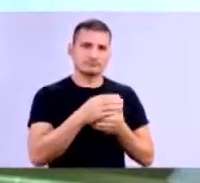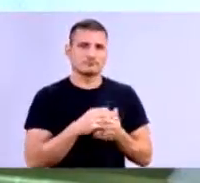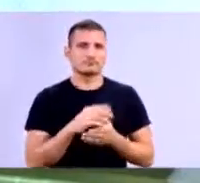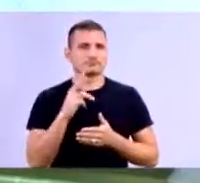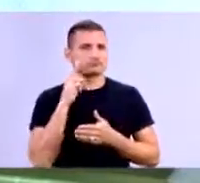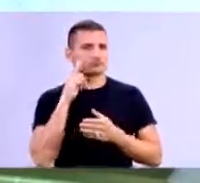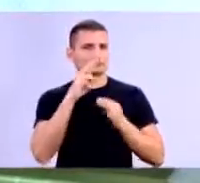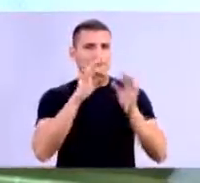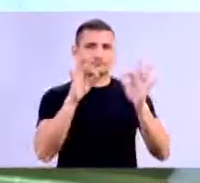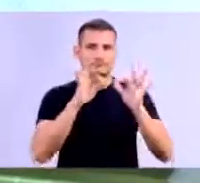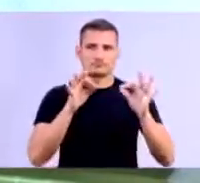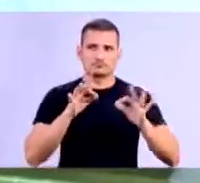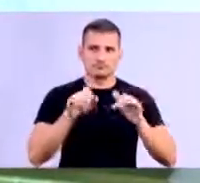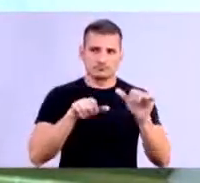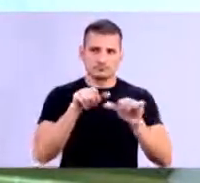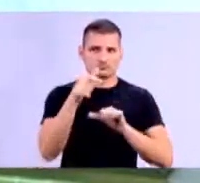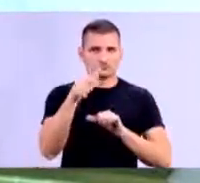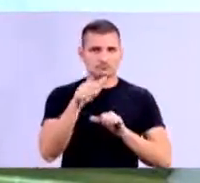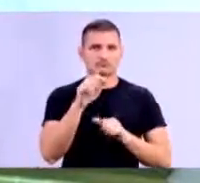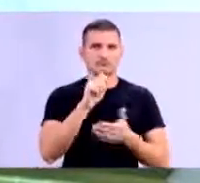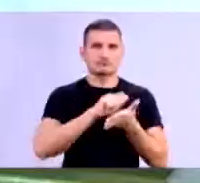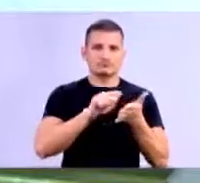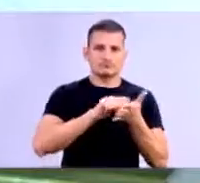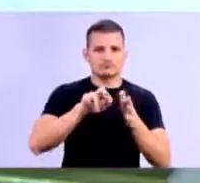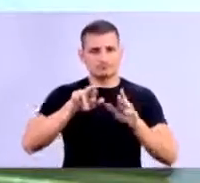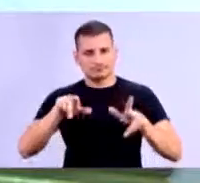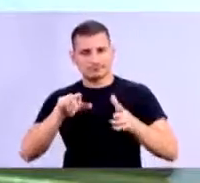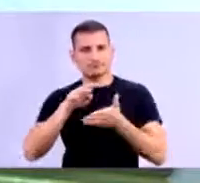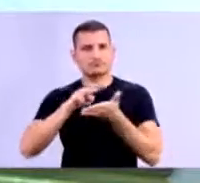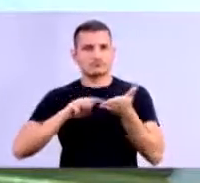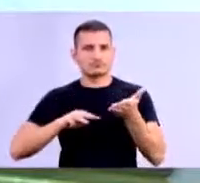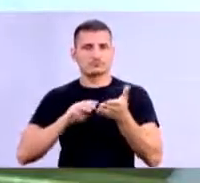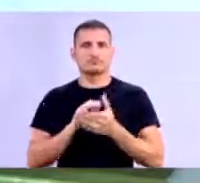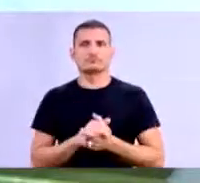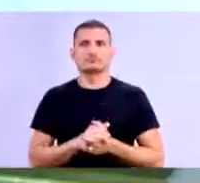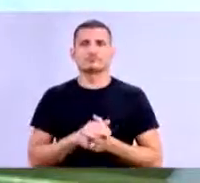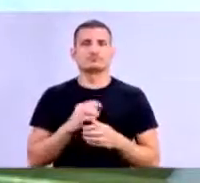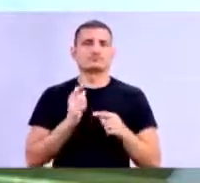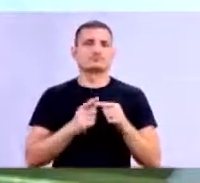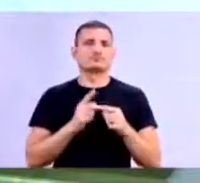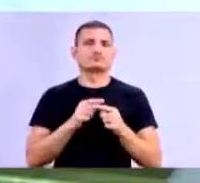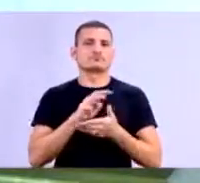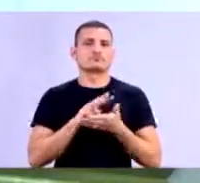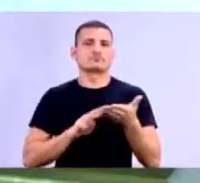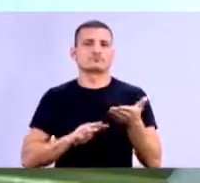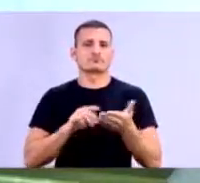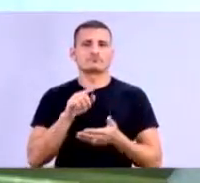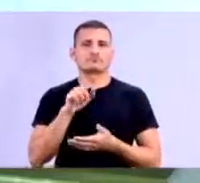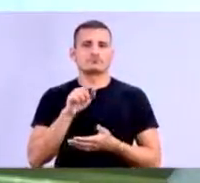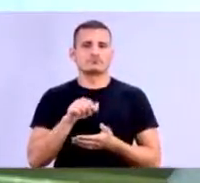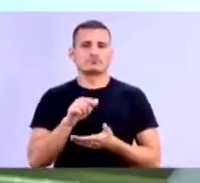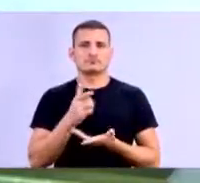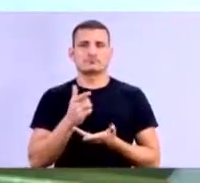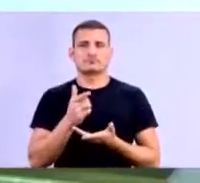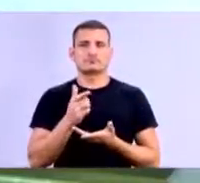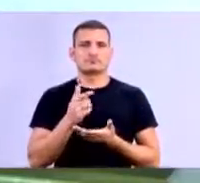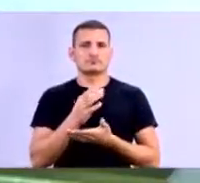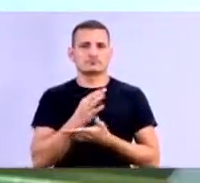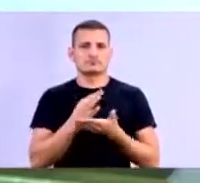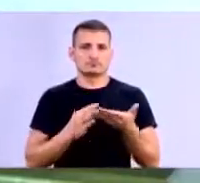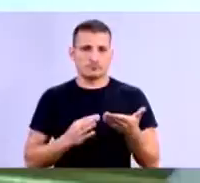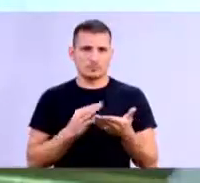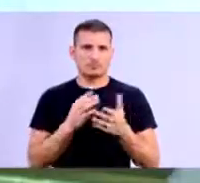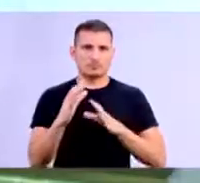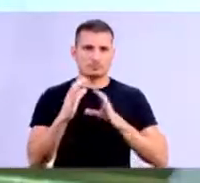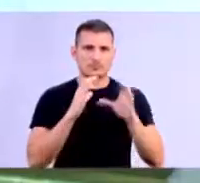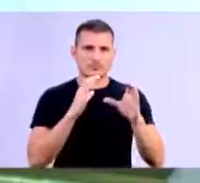novamente. A ata é diferente do memorando. E por que nós destacamos que o memorando é um texto de comunicação